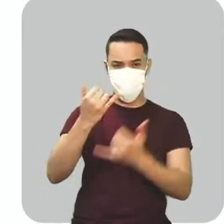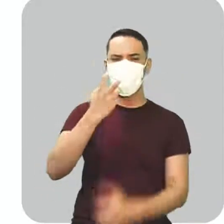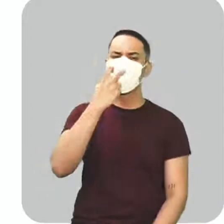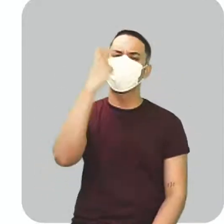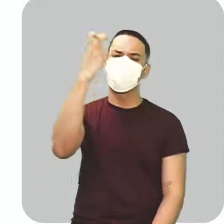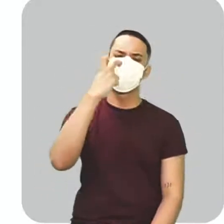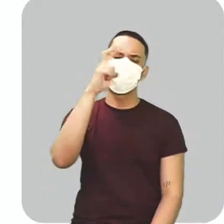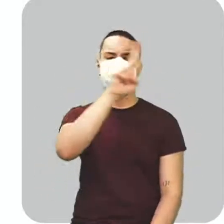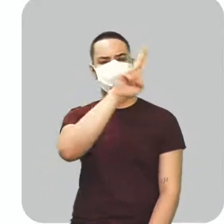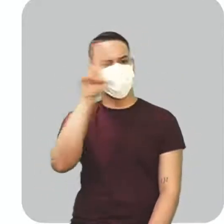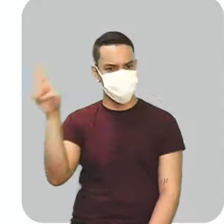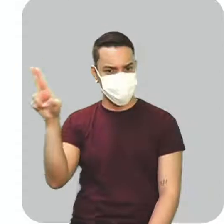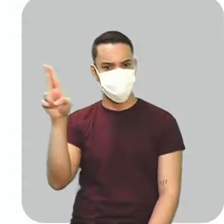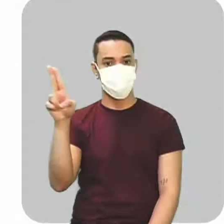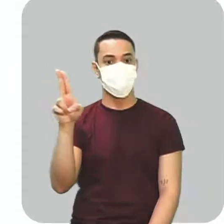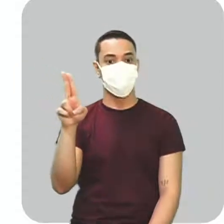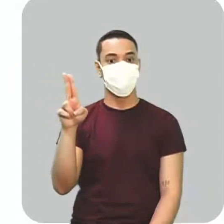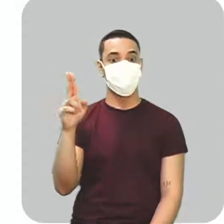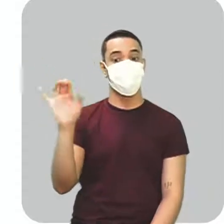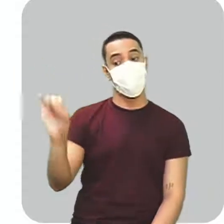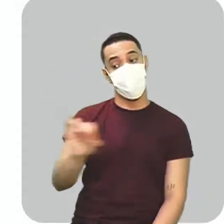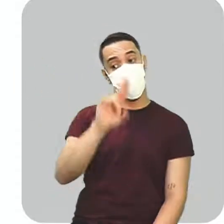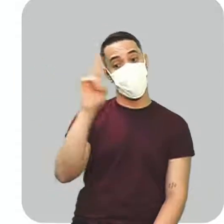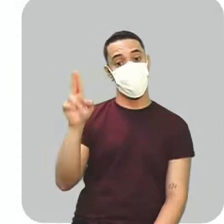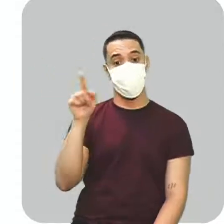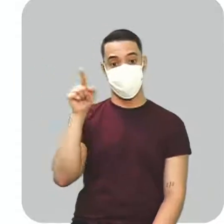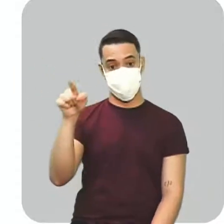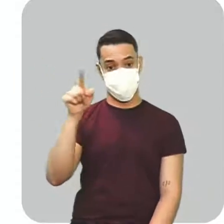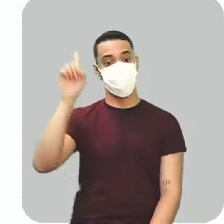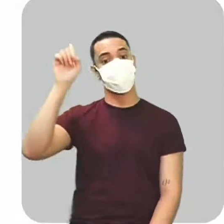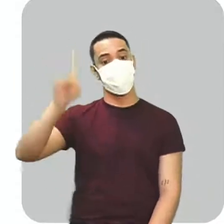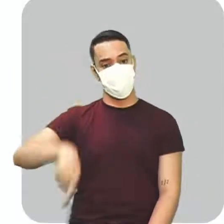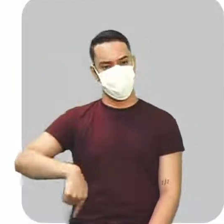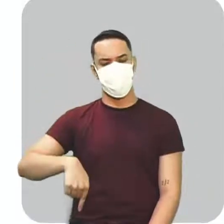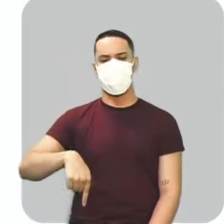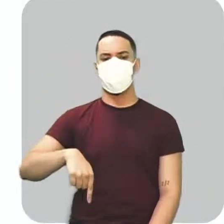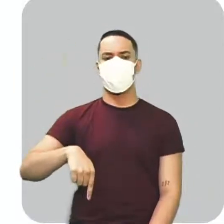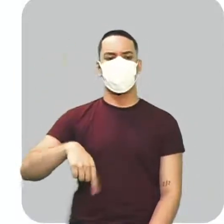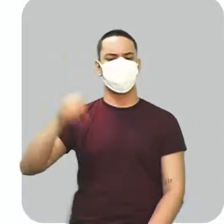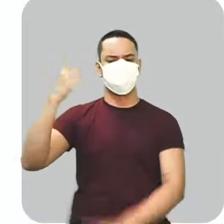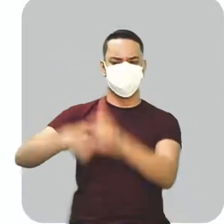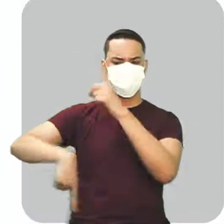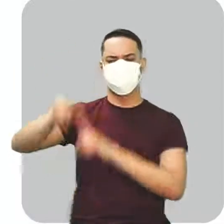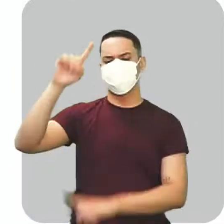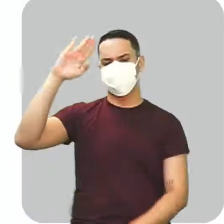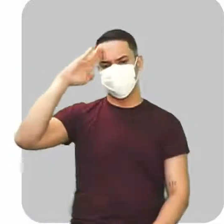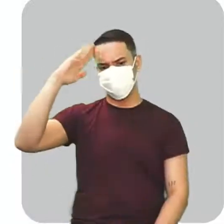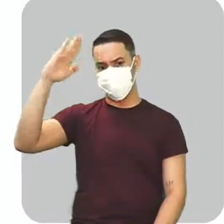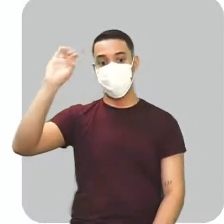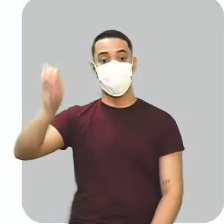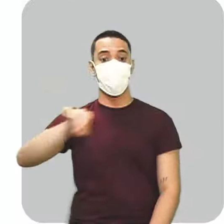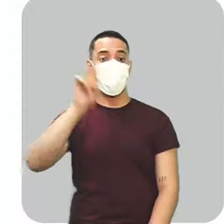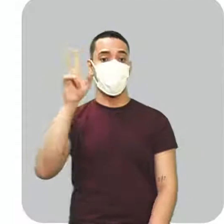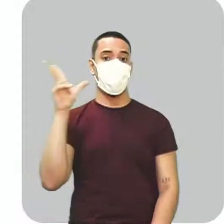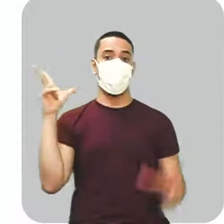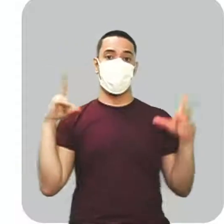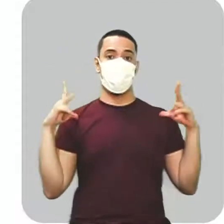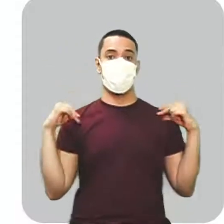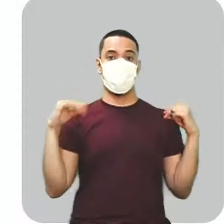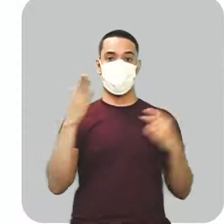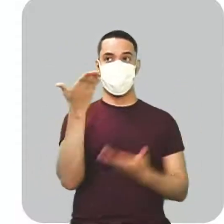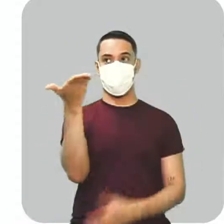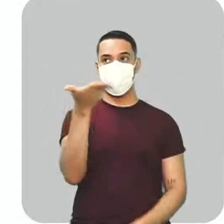das duas uma. Ou você é um craque do time, ou é o garçom do